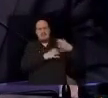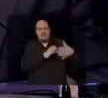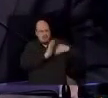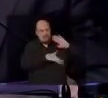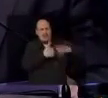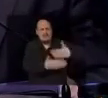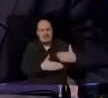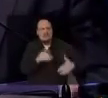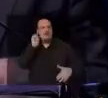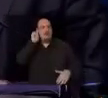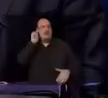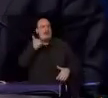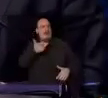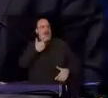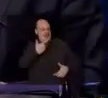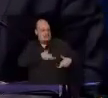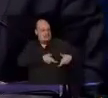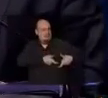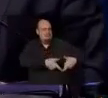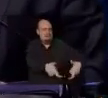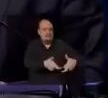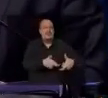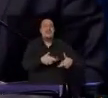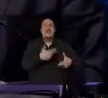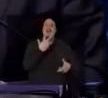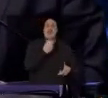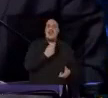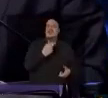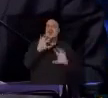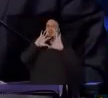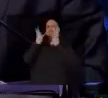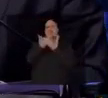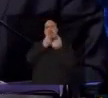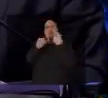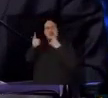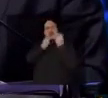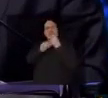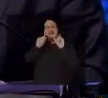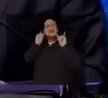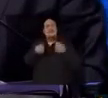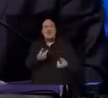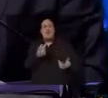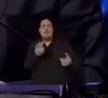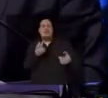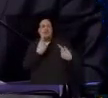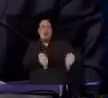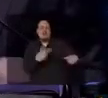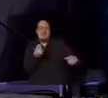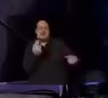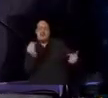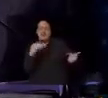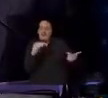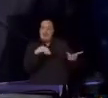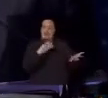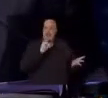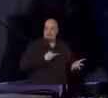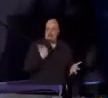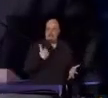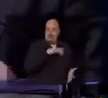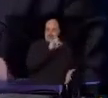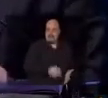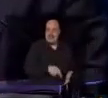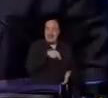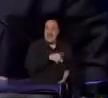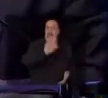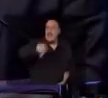a população ela quer mudanças daquilo que não está bom né o povão ele quer mudança daquilo que não tá bom ele quer que fique